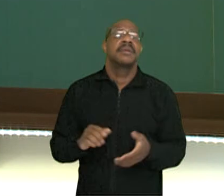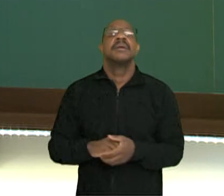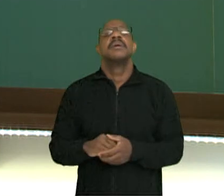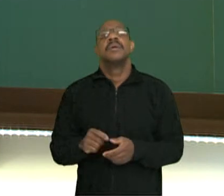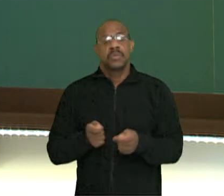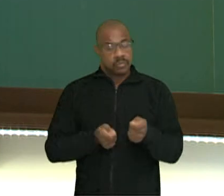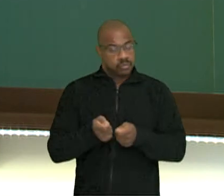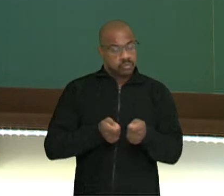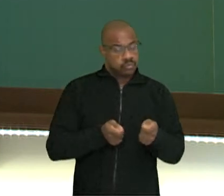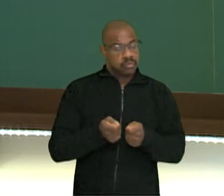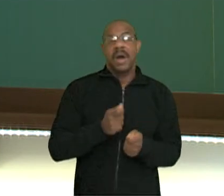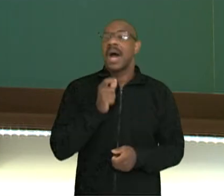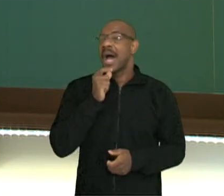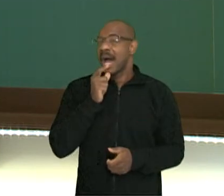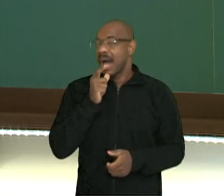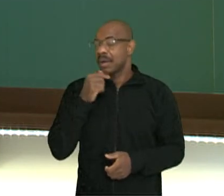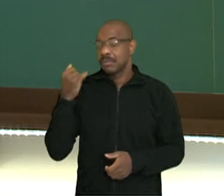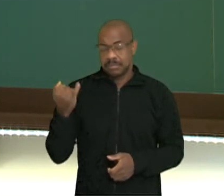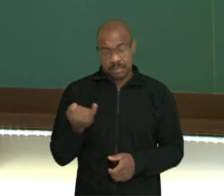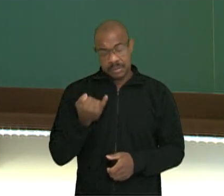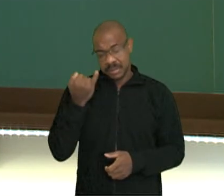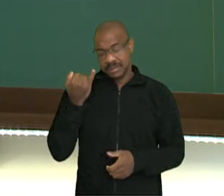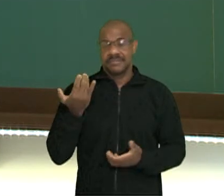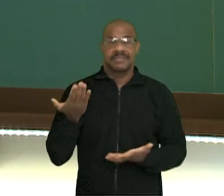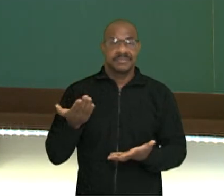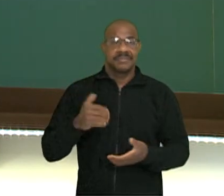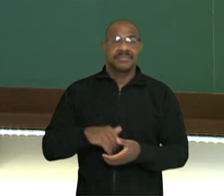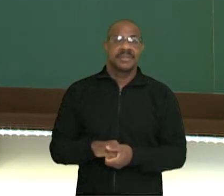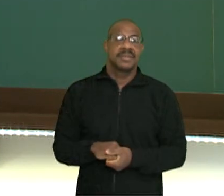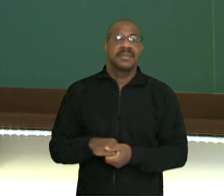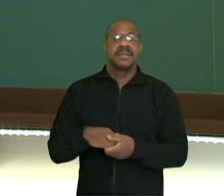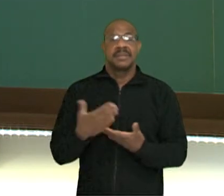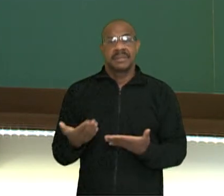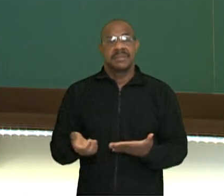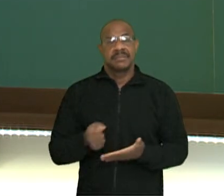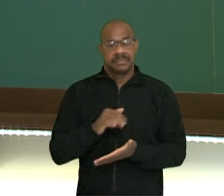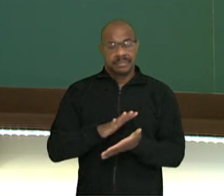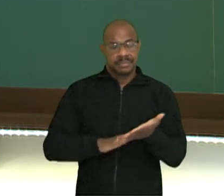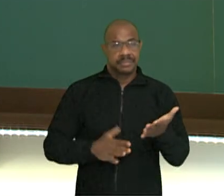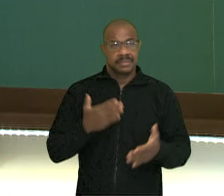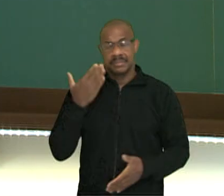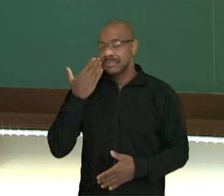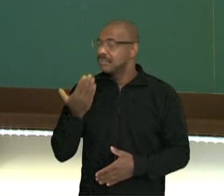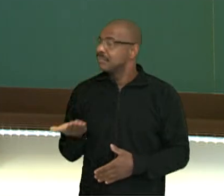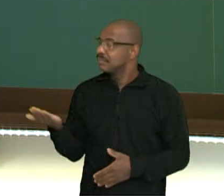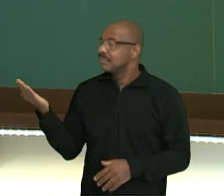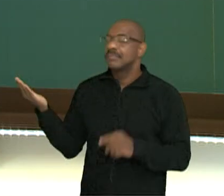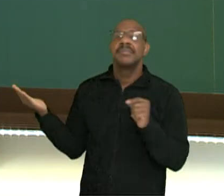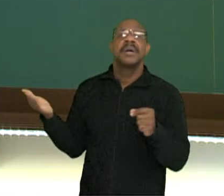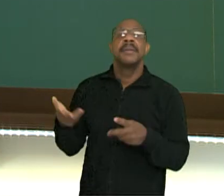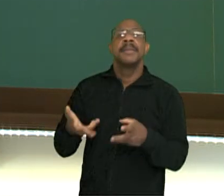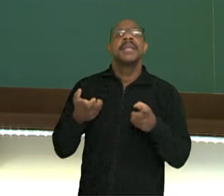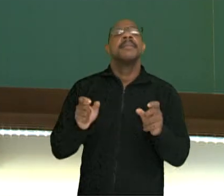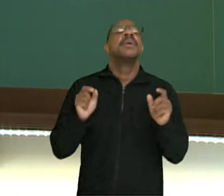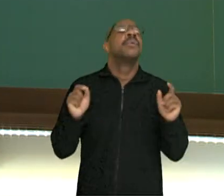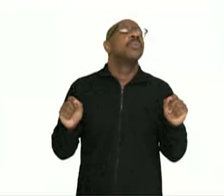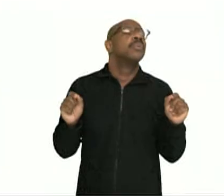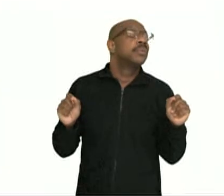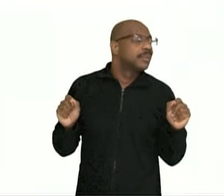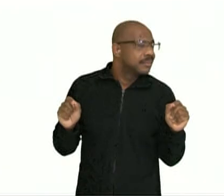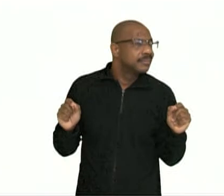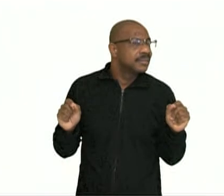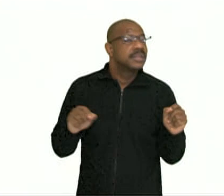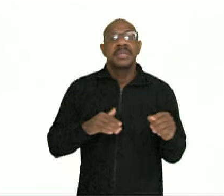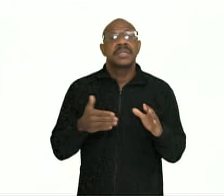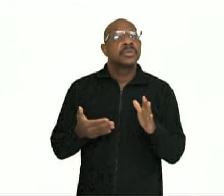uso racional da água. Então, o importante nesse exercício de argumentação é perceber assim, que